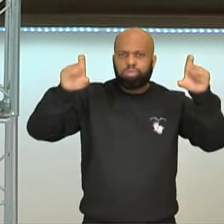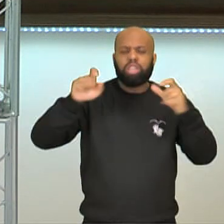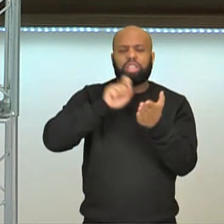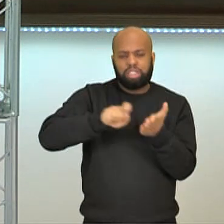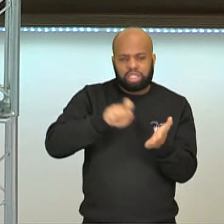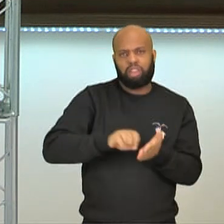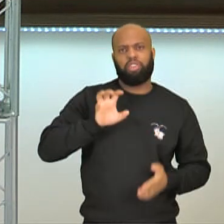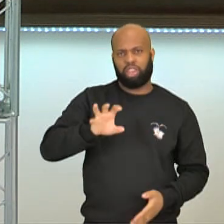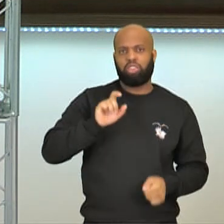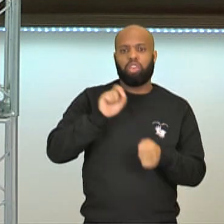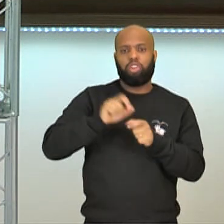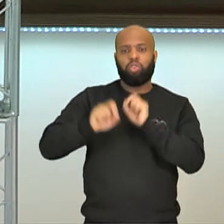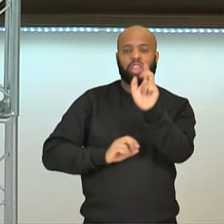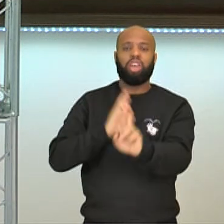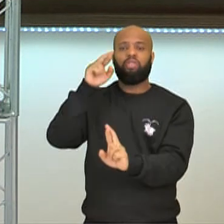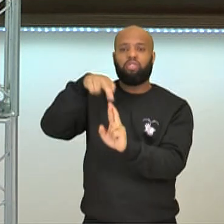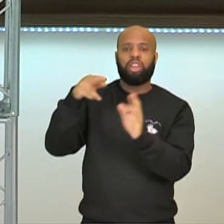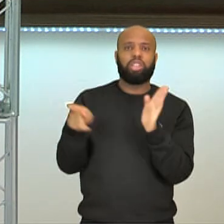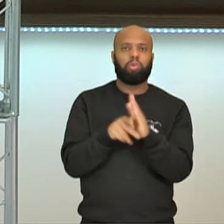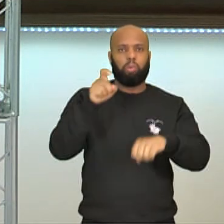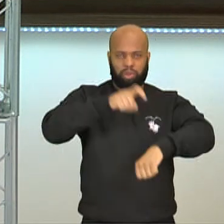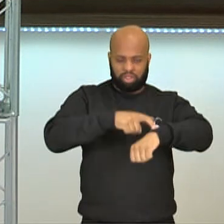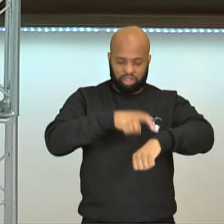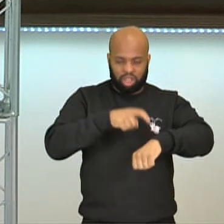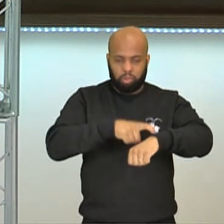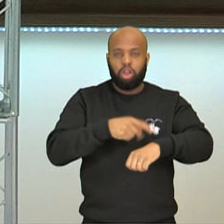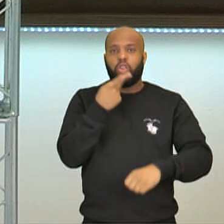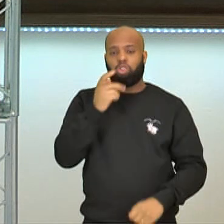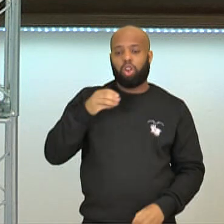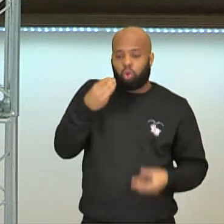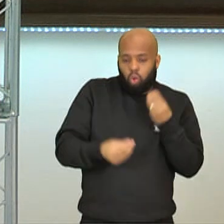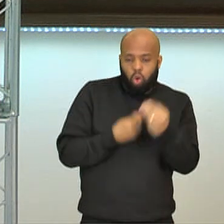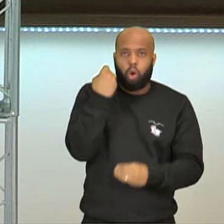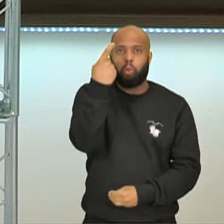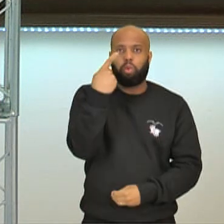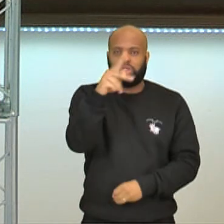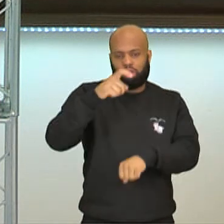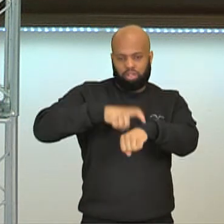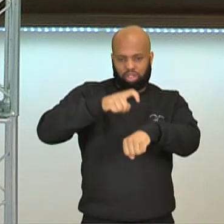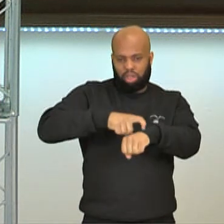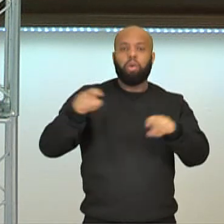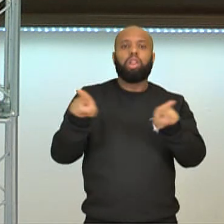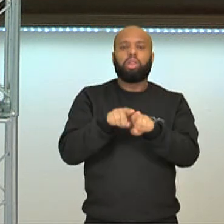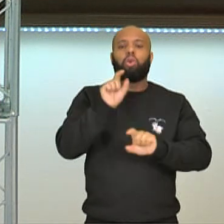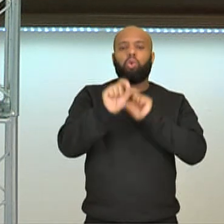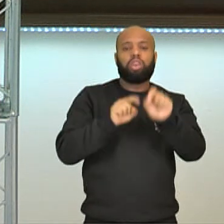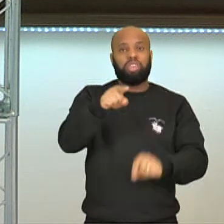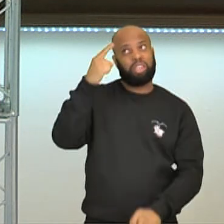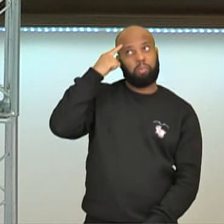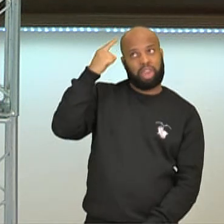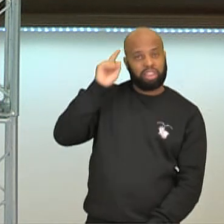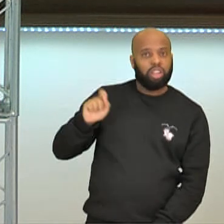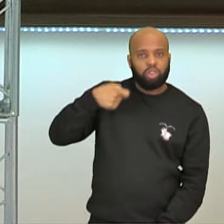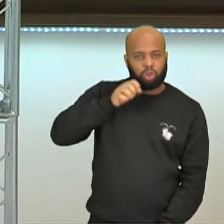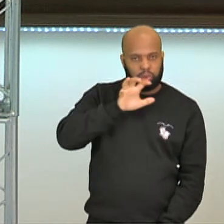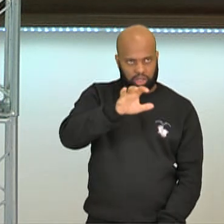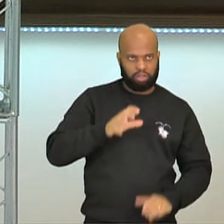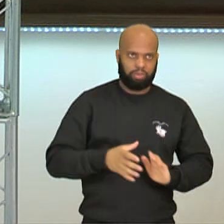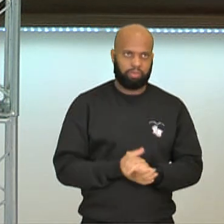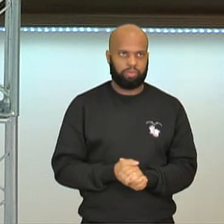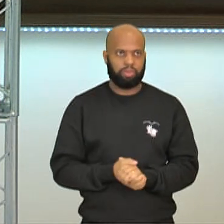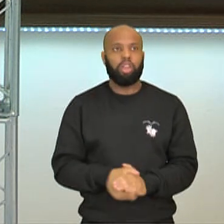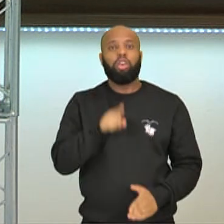fazendo aí essa alusão do tempo, falando como é o tempo para você, o que que você pensa a respeito do